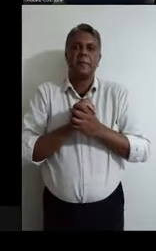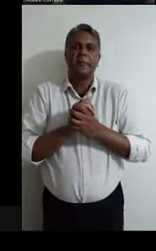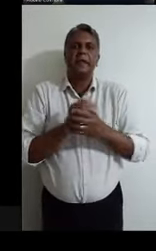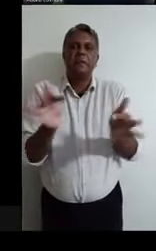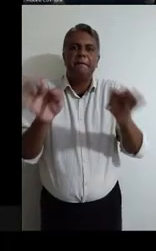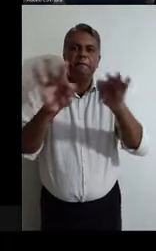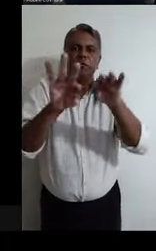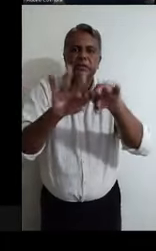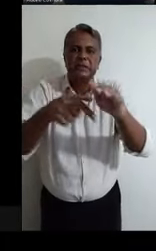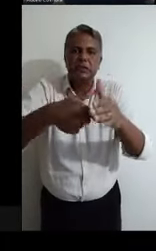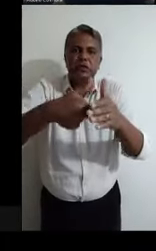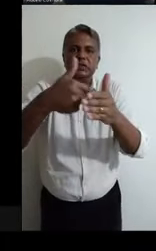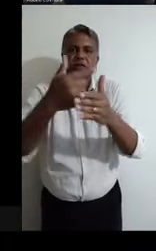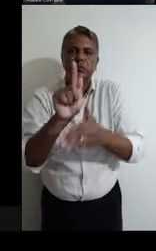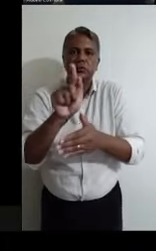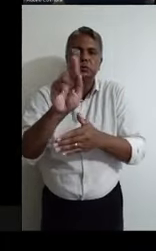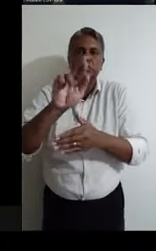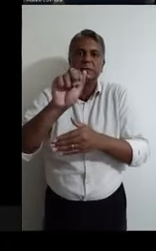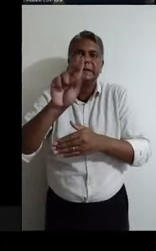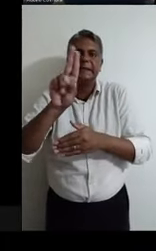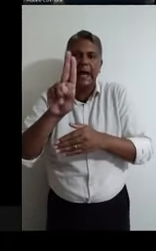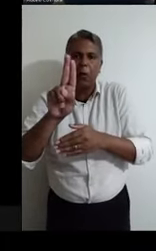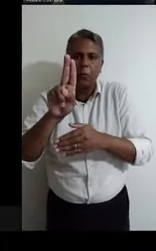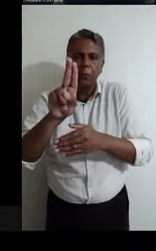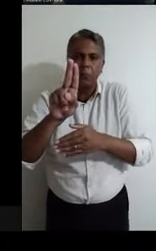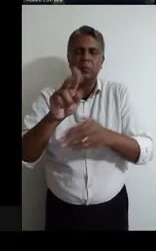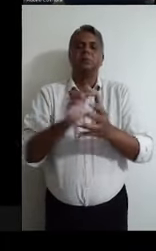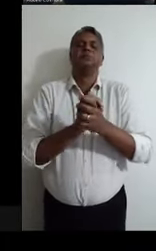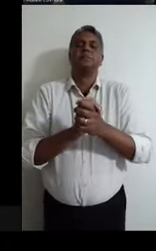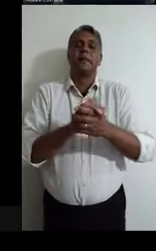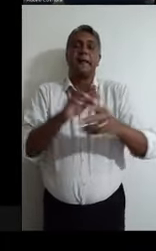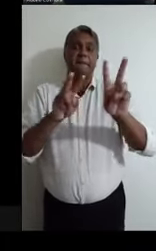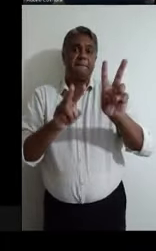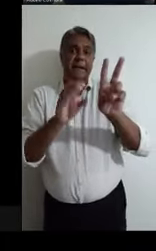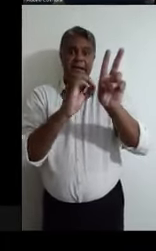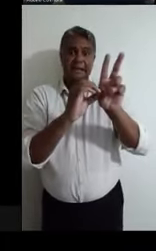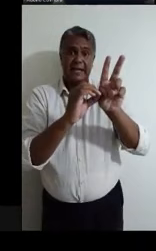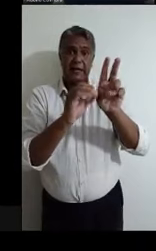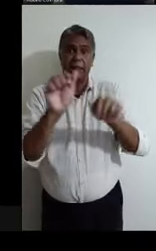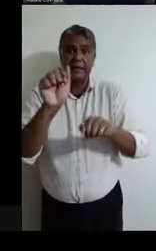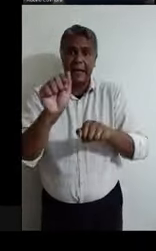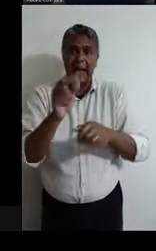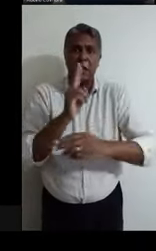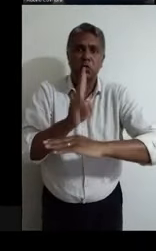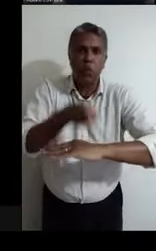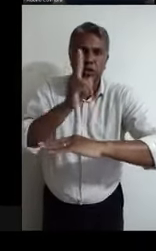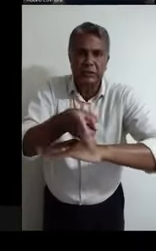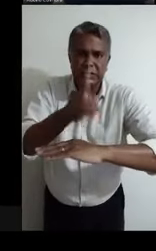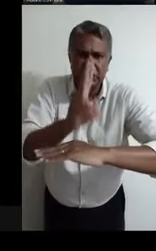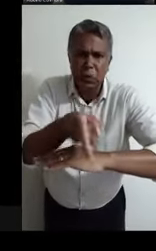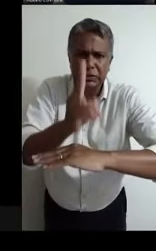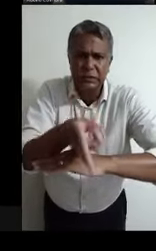grau, onde o ΔS faz o papel de y e o t o papel de x. V0 e A continua sendo constante.